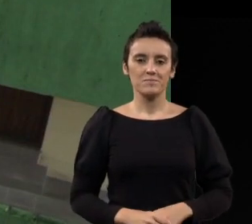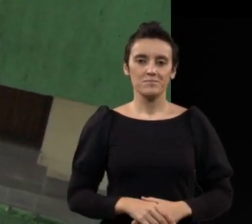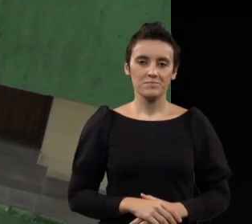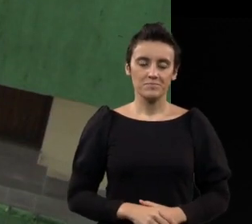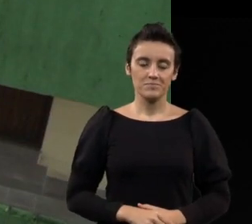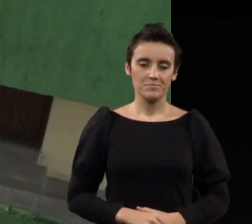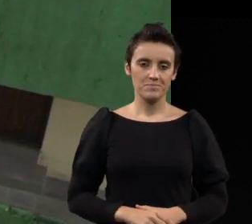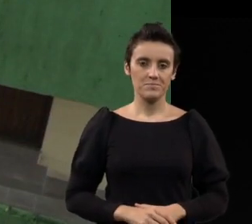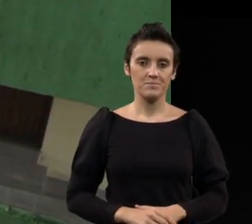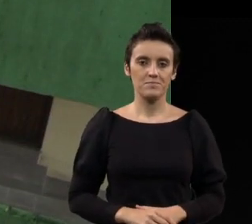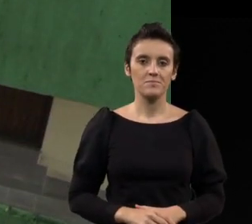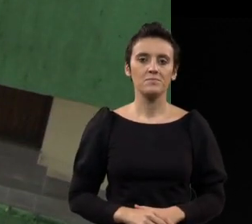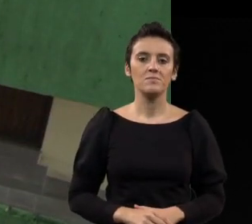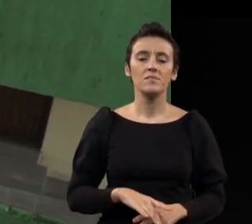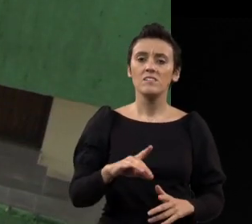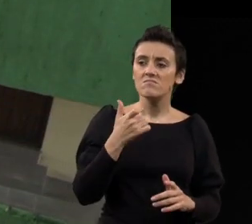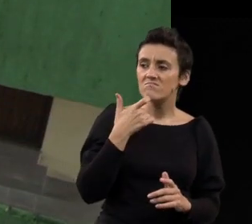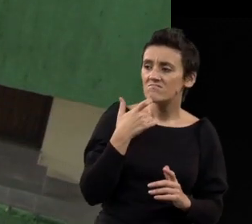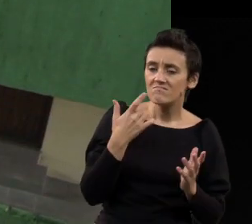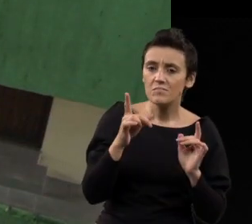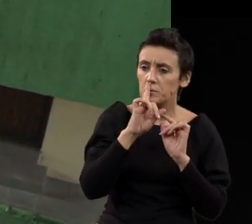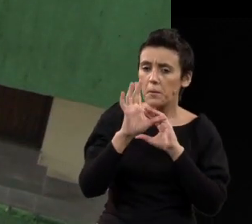Está tudo no silêncio.